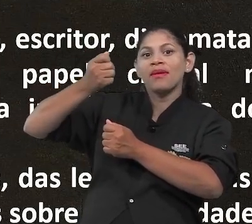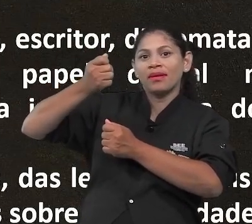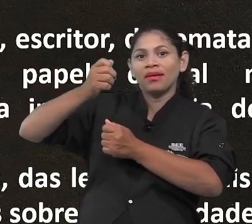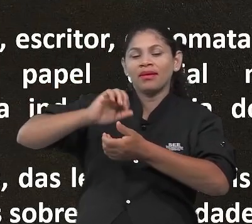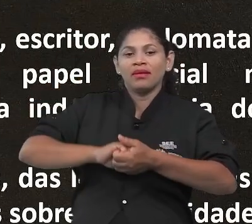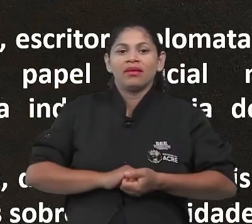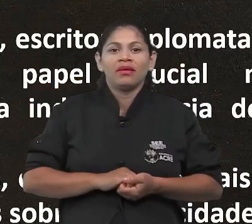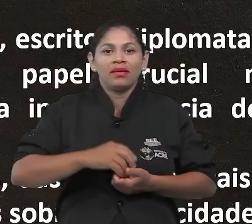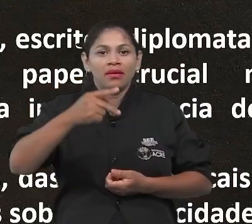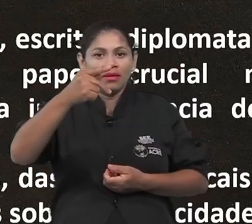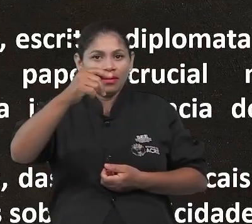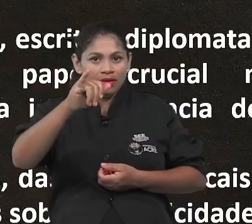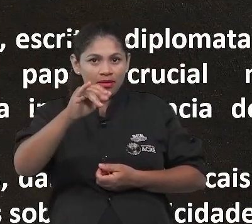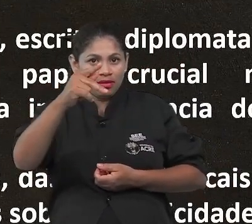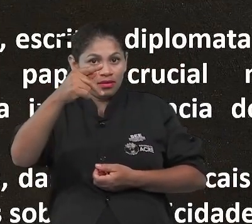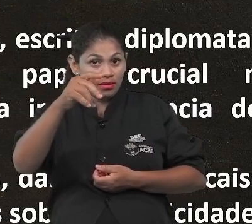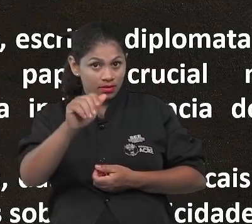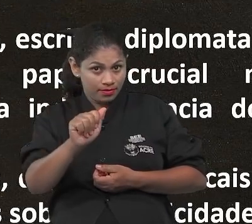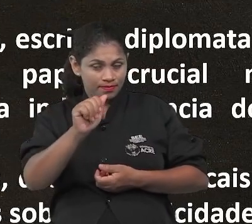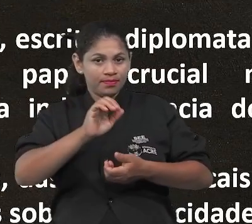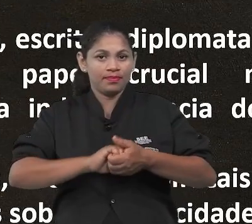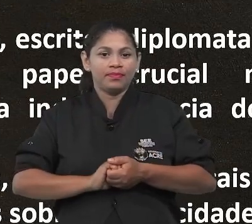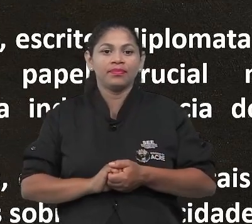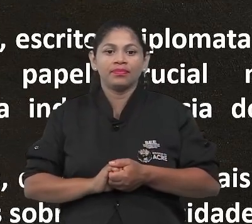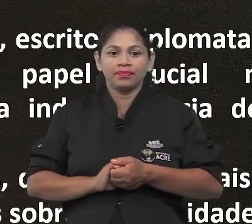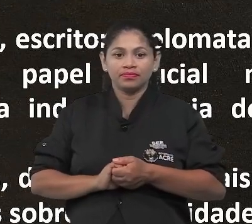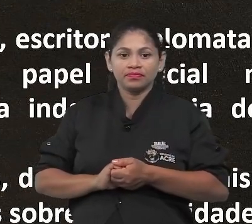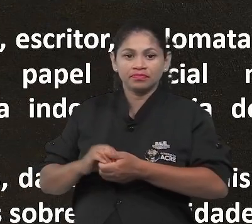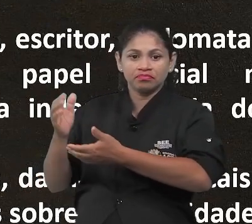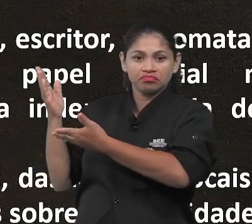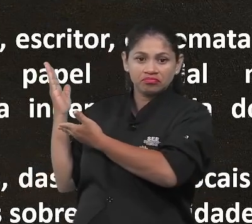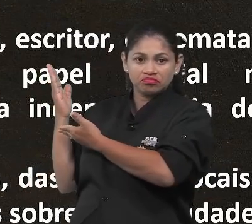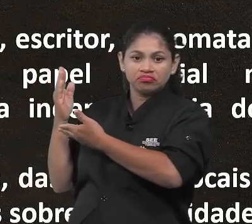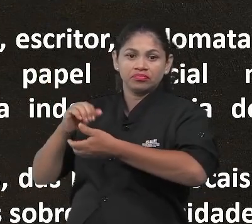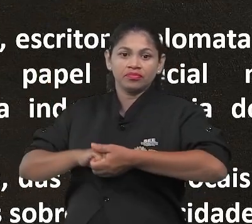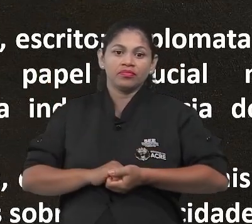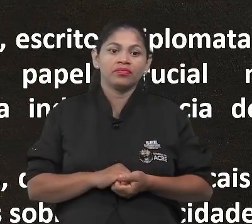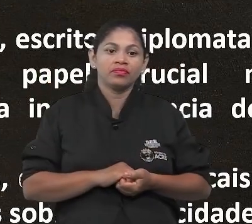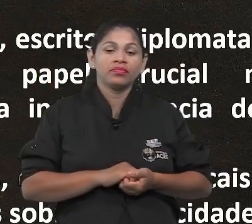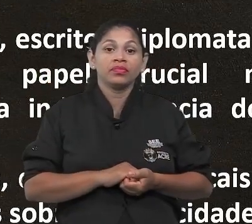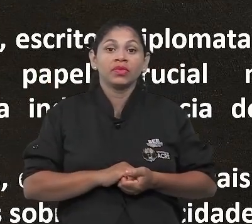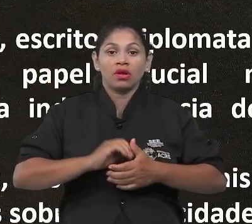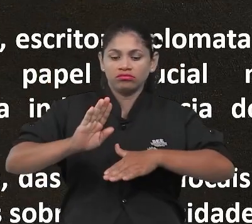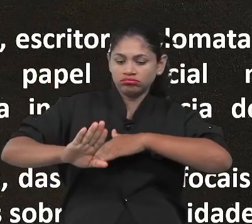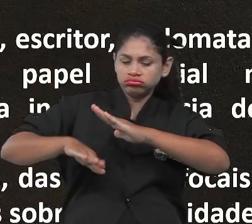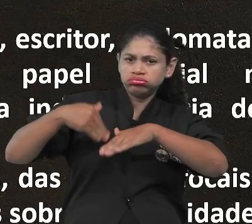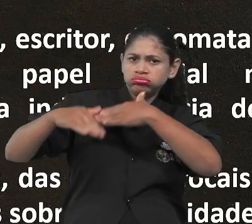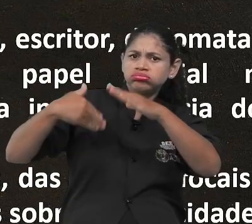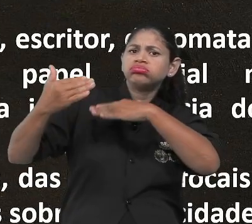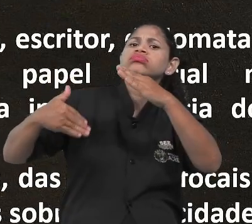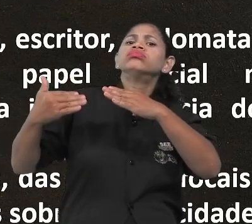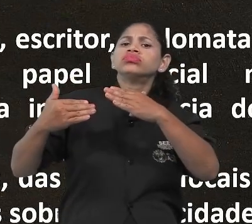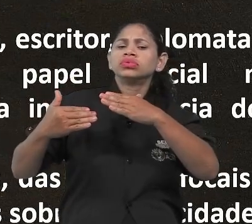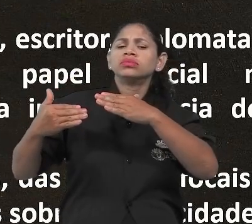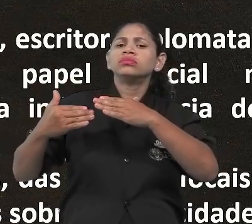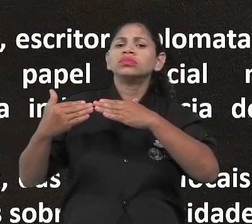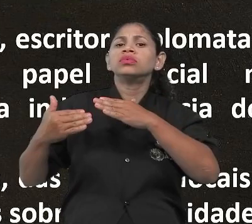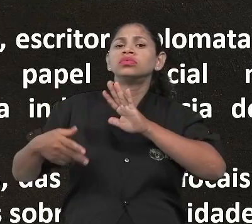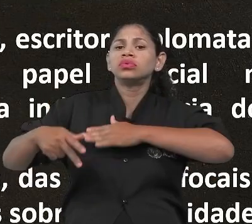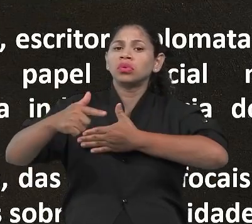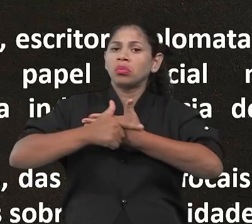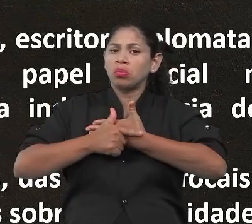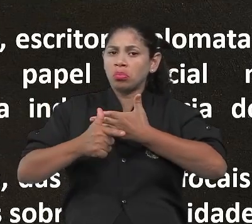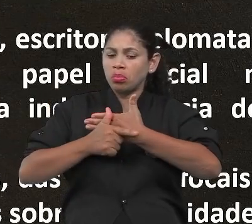um cientista, filósofo, escritor, diplomata e também estadista. E ele desempenhou um papel crucial lá na